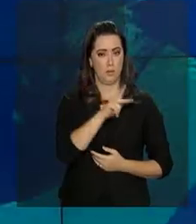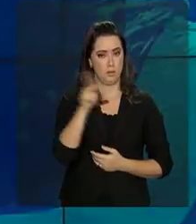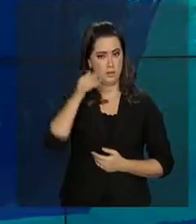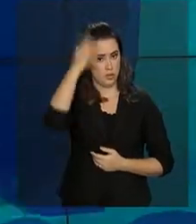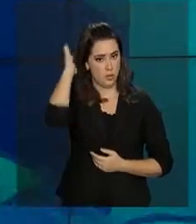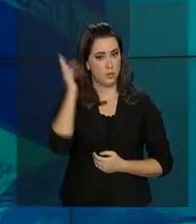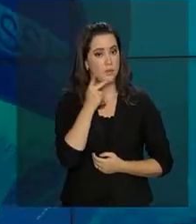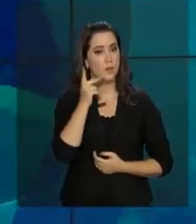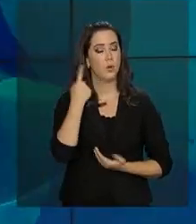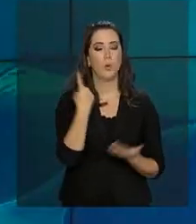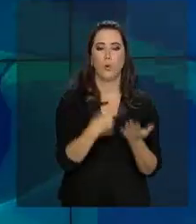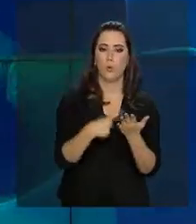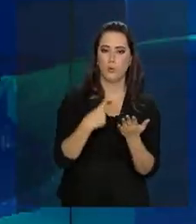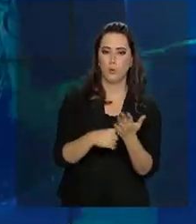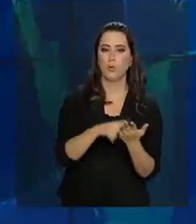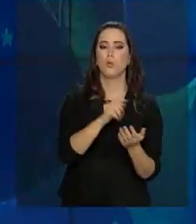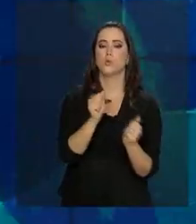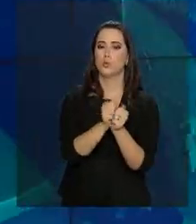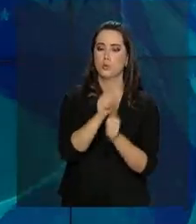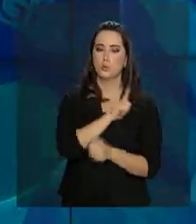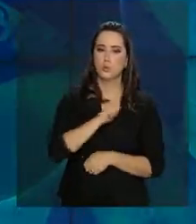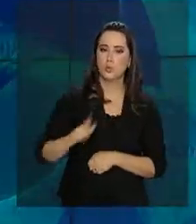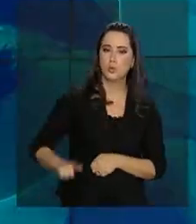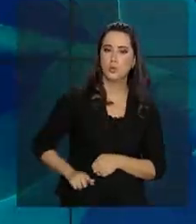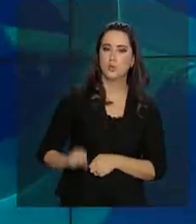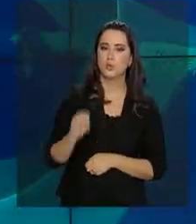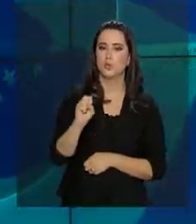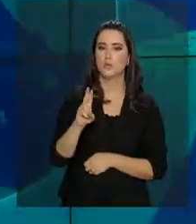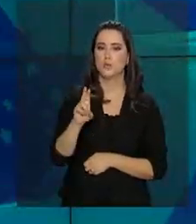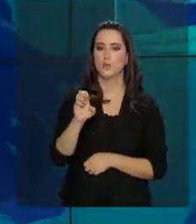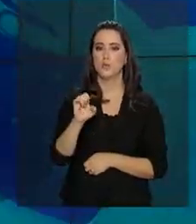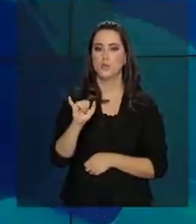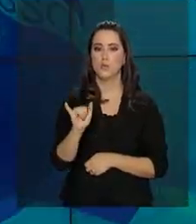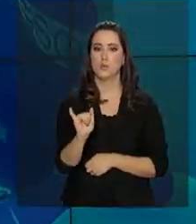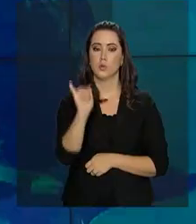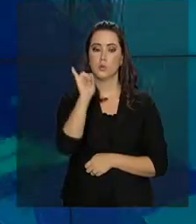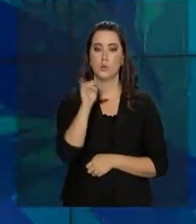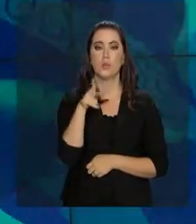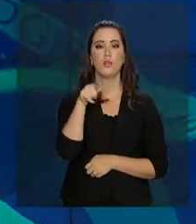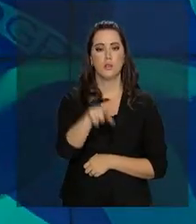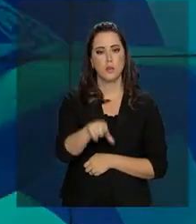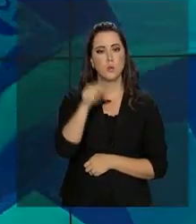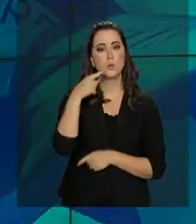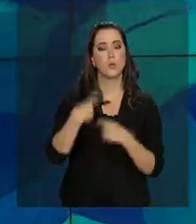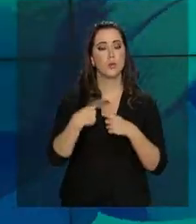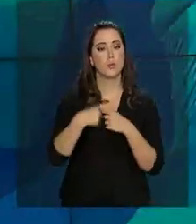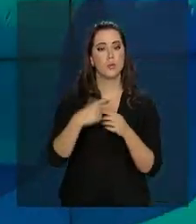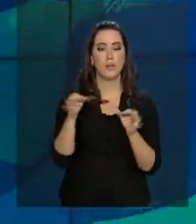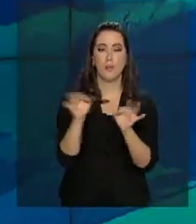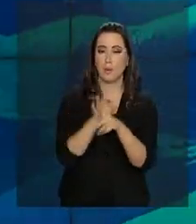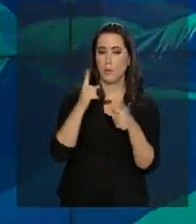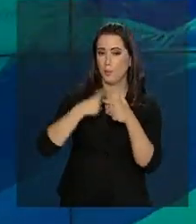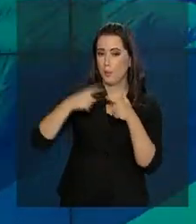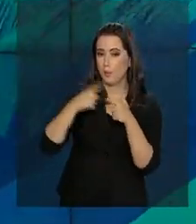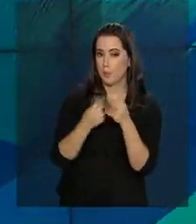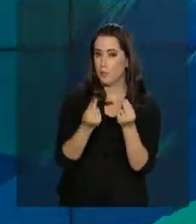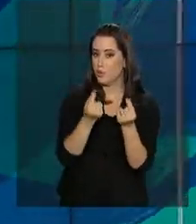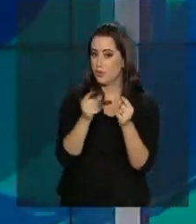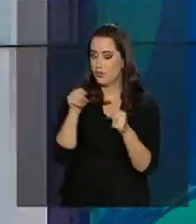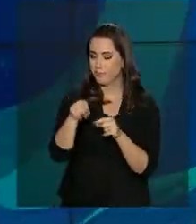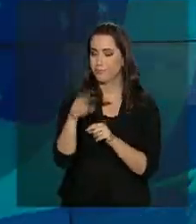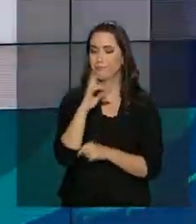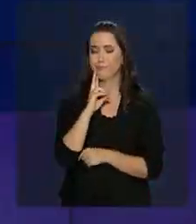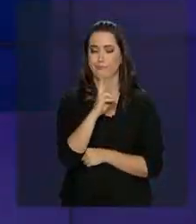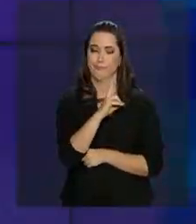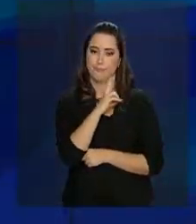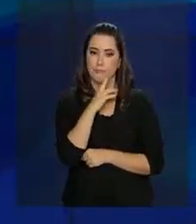medida foi negociada com a governadora Sueli Campos. A decisão tem como objetivo resolver problemas financeiros